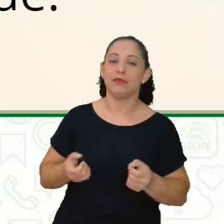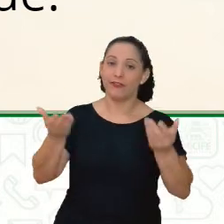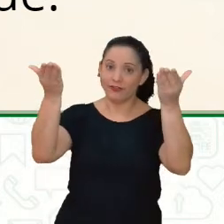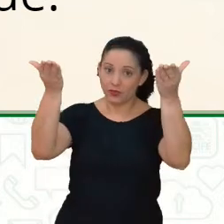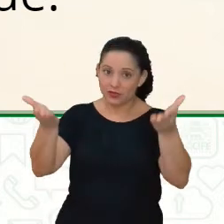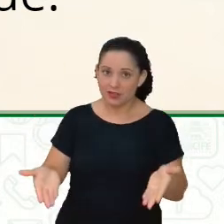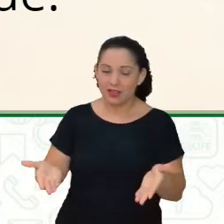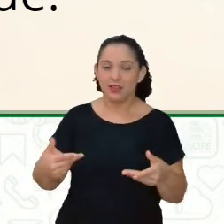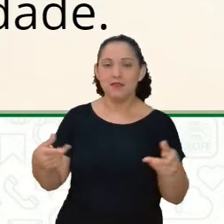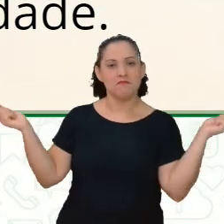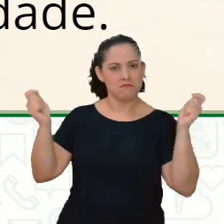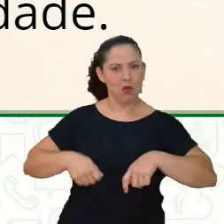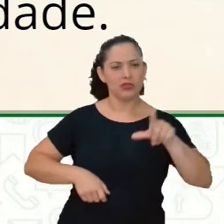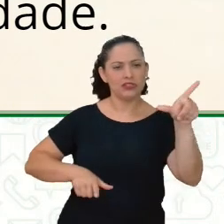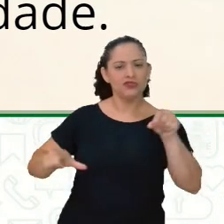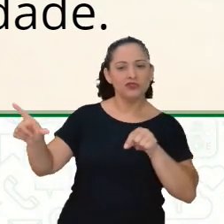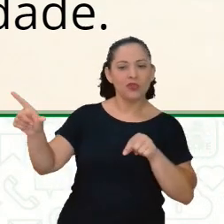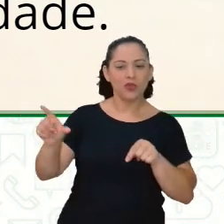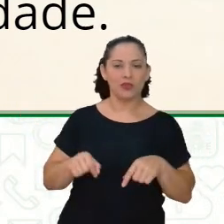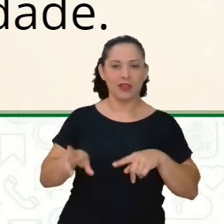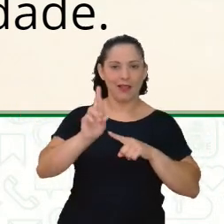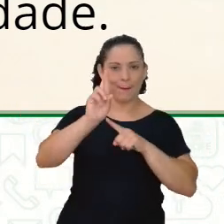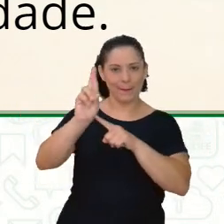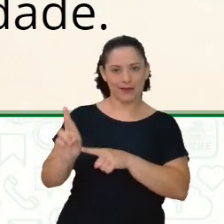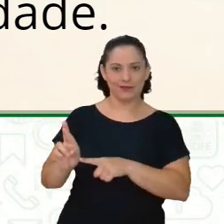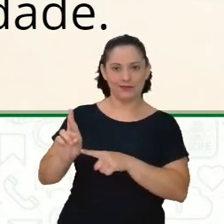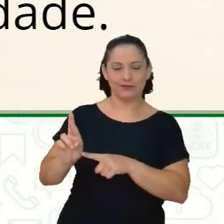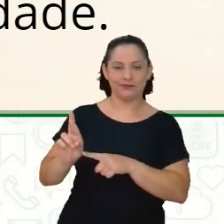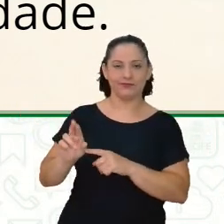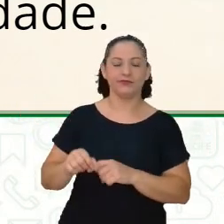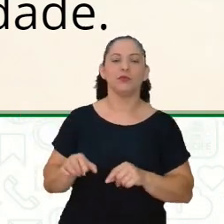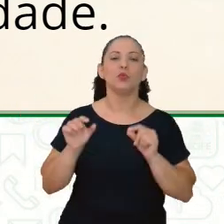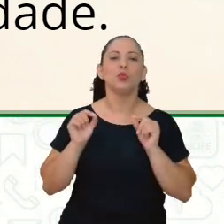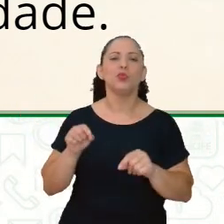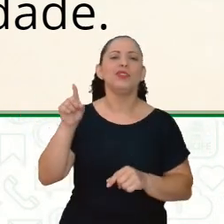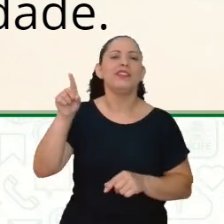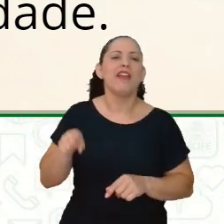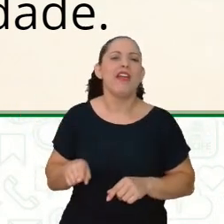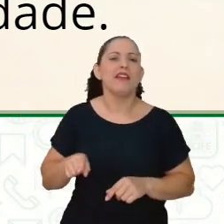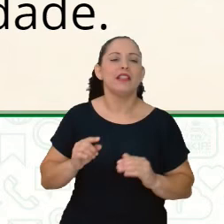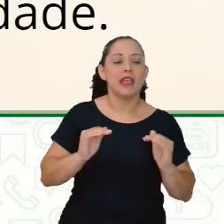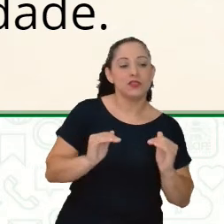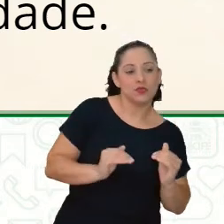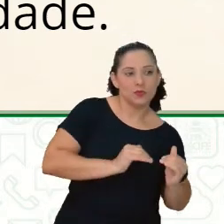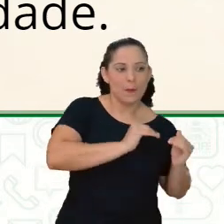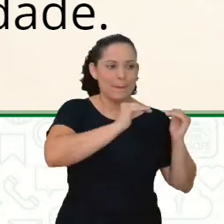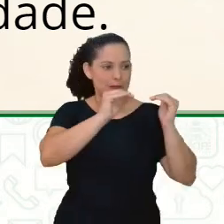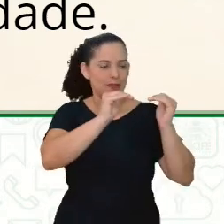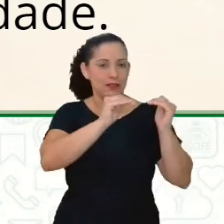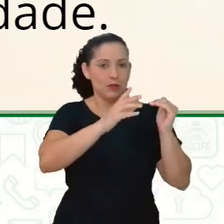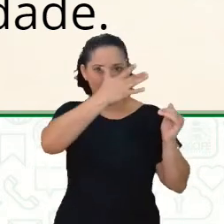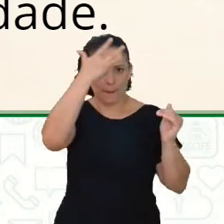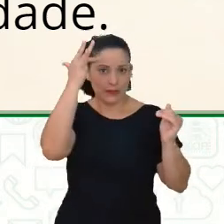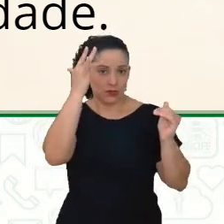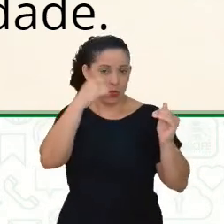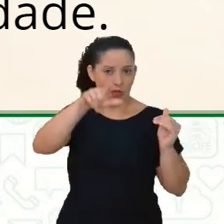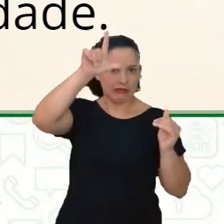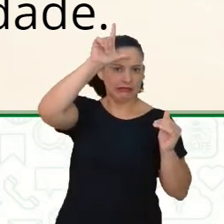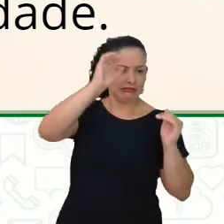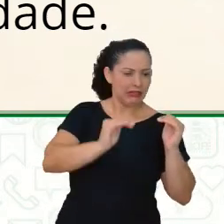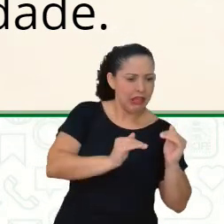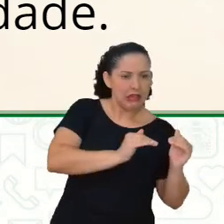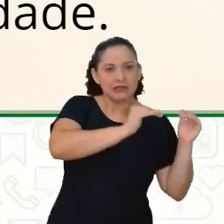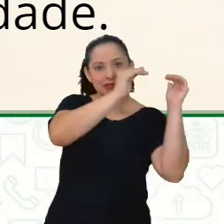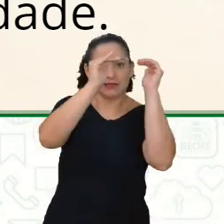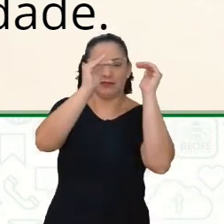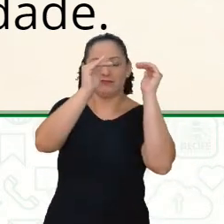tem o poder. Então, o que seria soberania? É uma autoridade superior que não pode ser restringida por